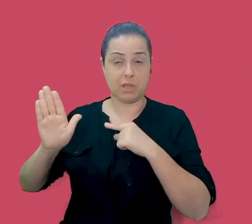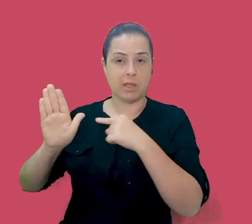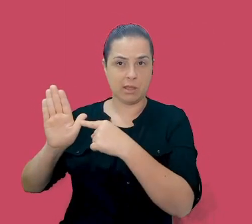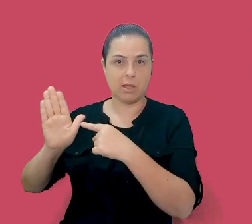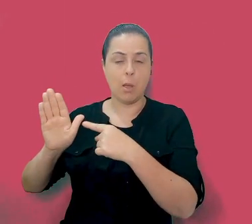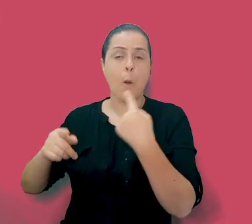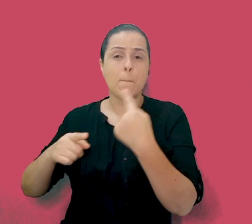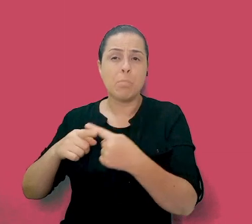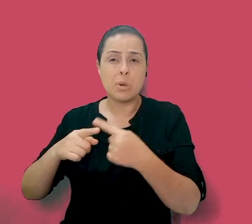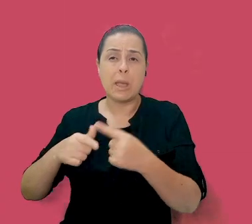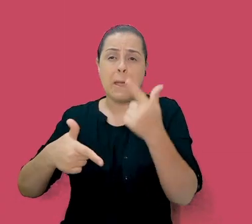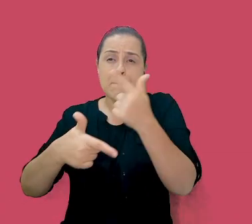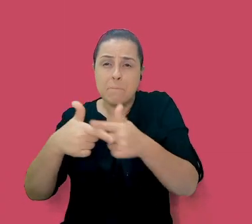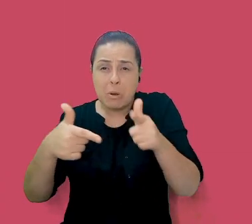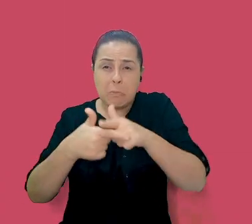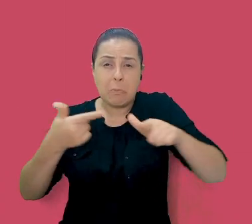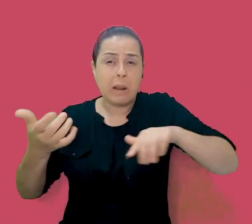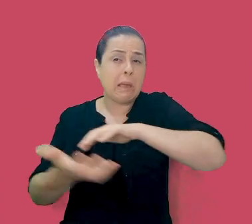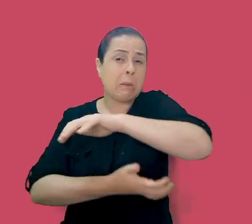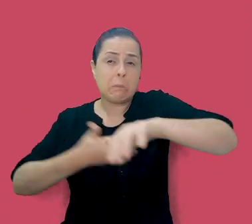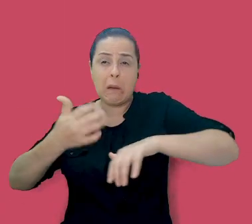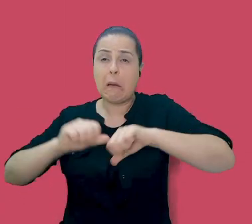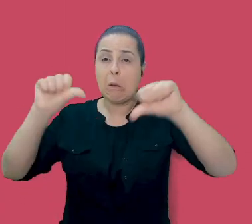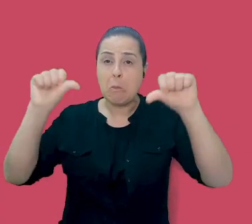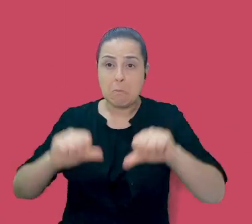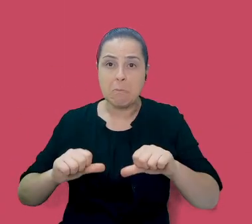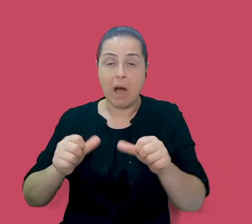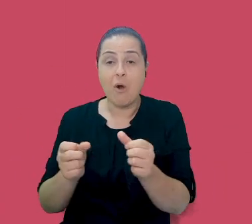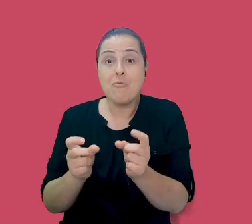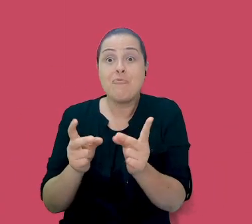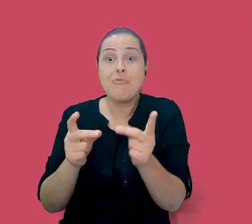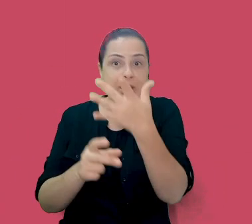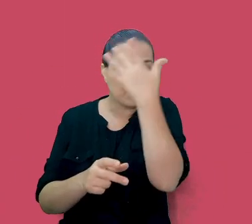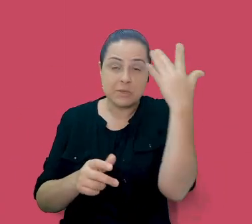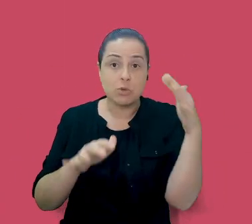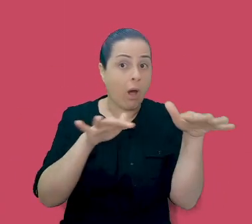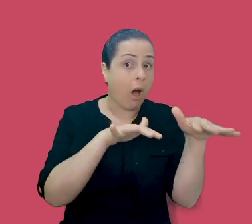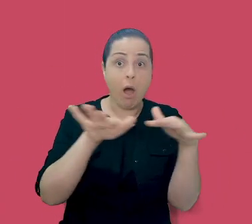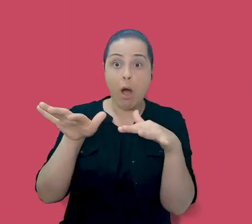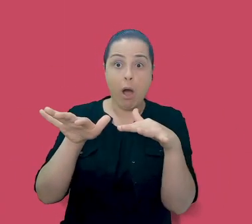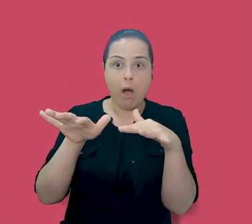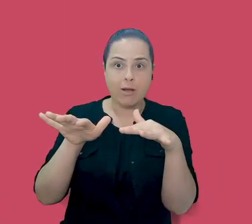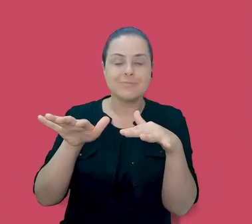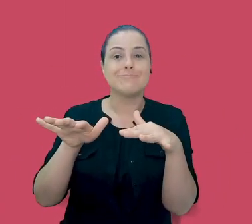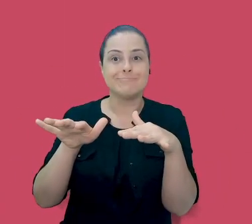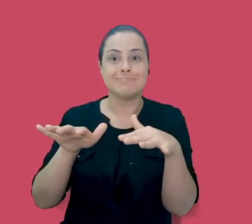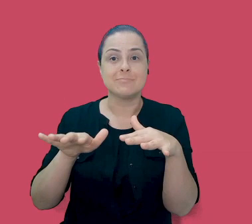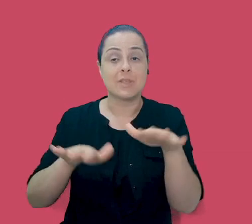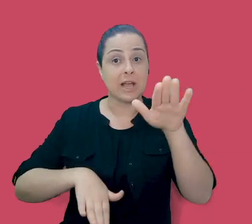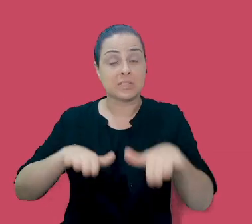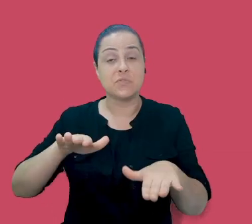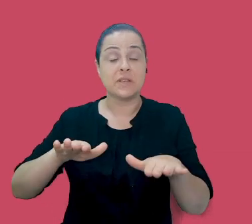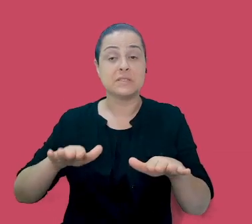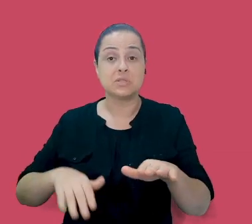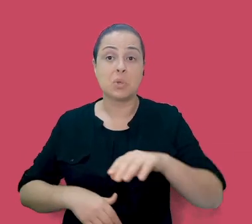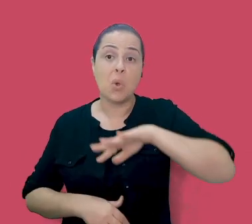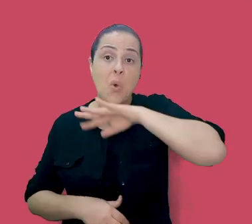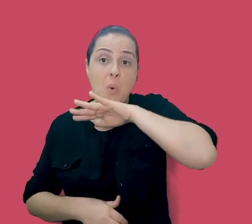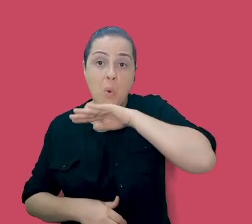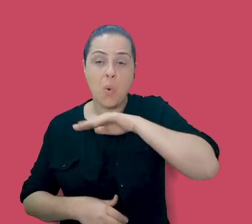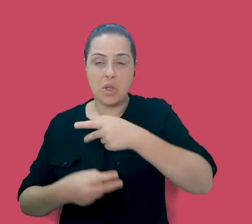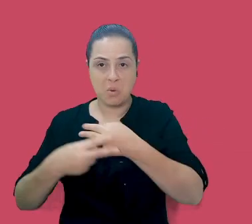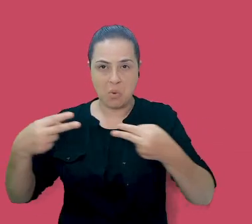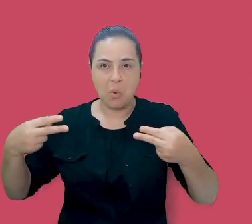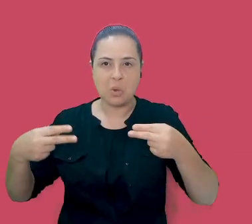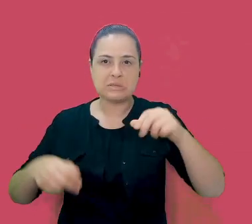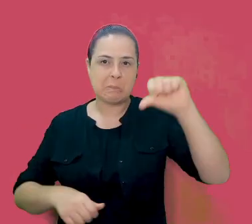Essa é a grande verdade, né? Então, a gente precisa, sim, estar alerta para as coisas que podem acontecer de ruim. Isso a imprensa